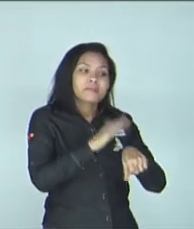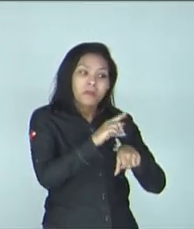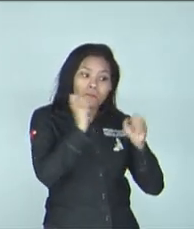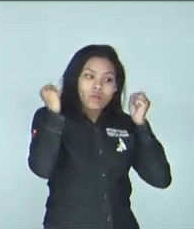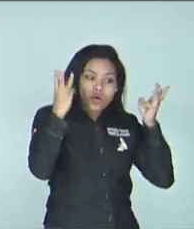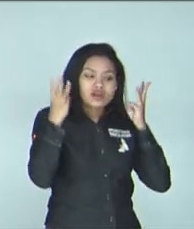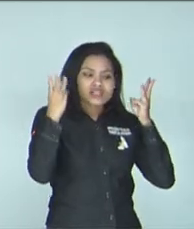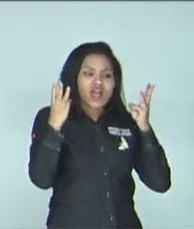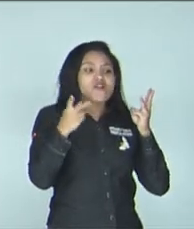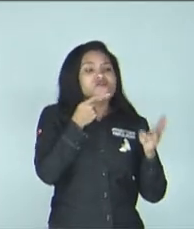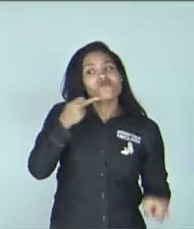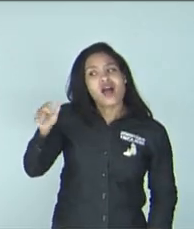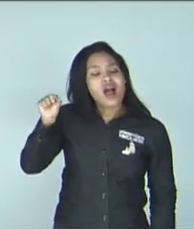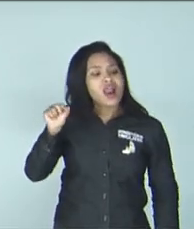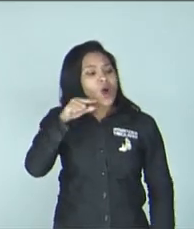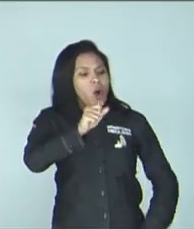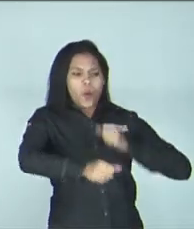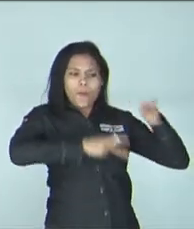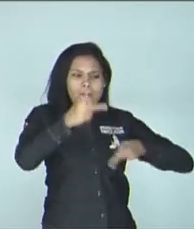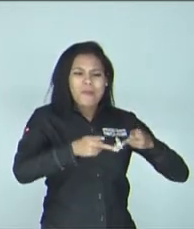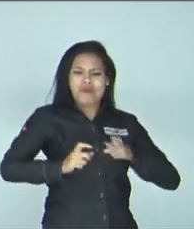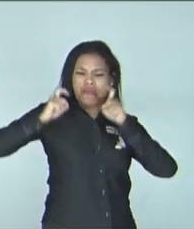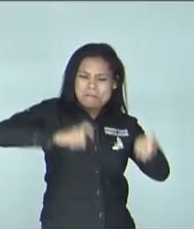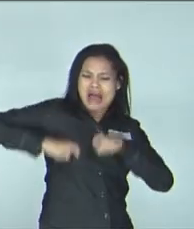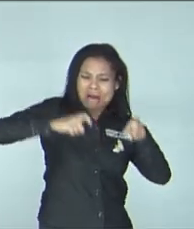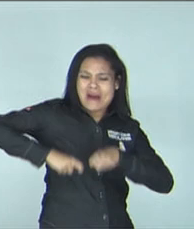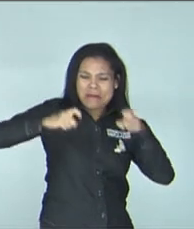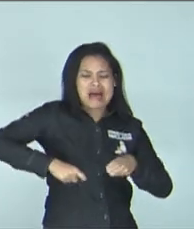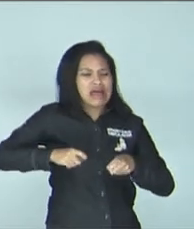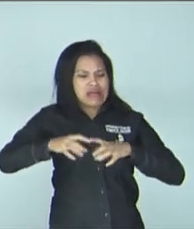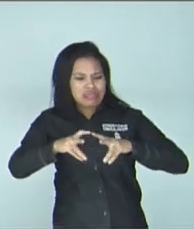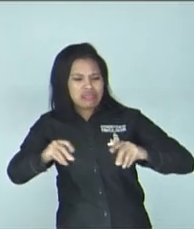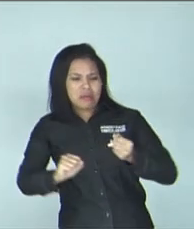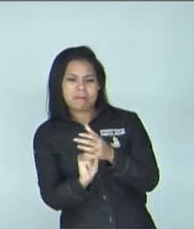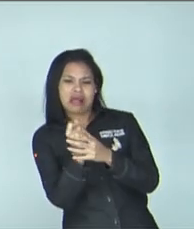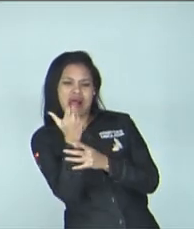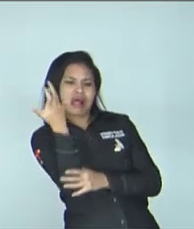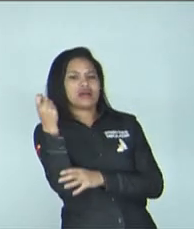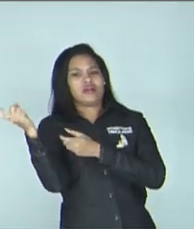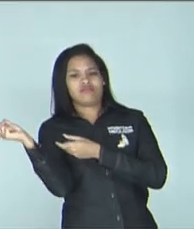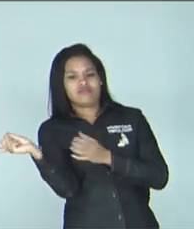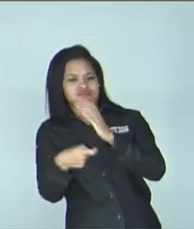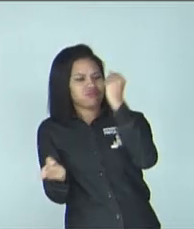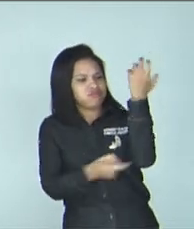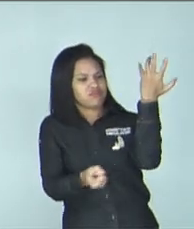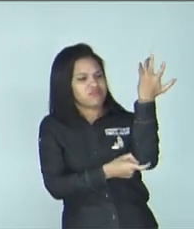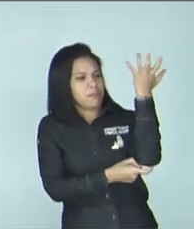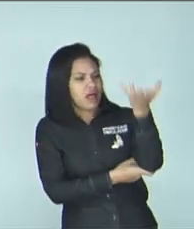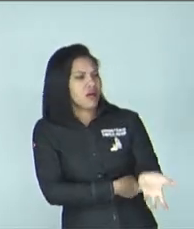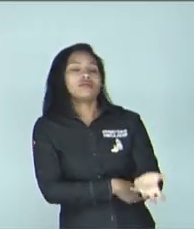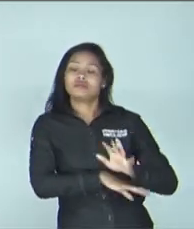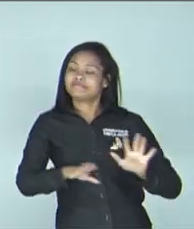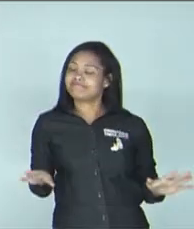tijolo o povo que capina o povo que planta o povo que colhe ou seja a força produtiva